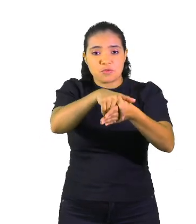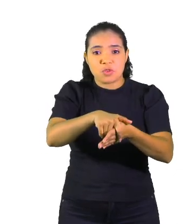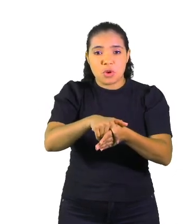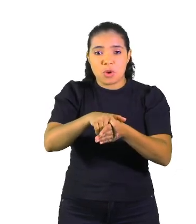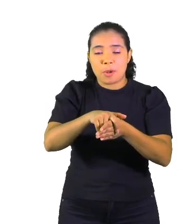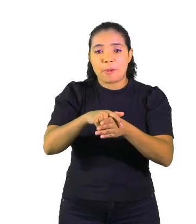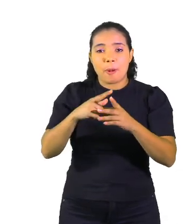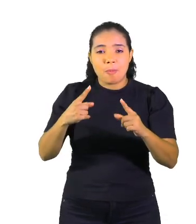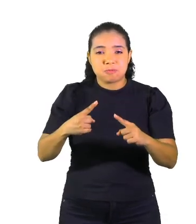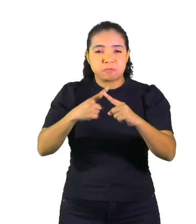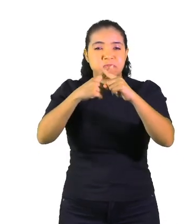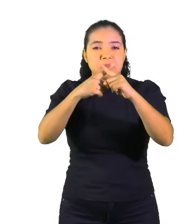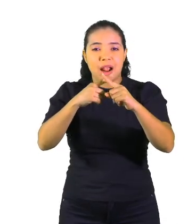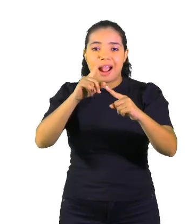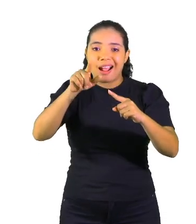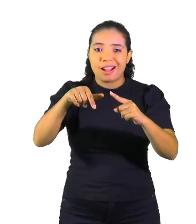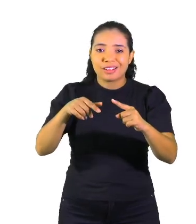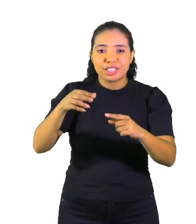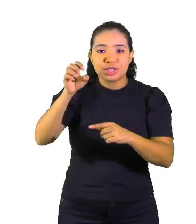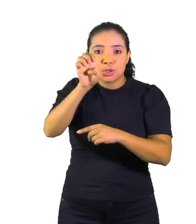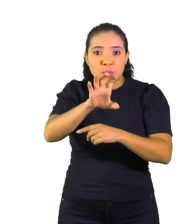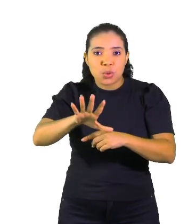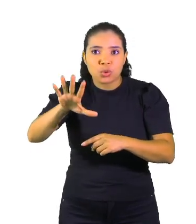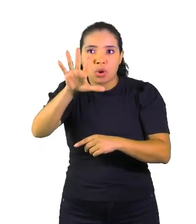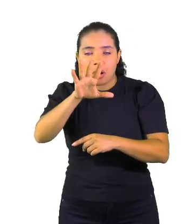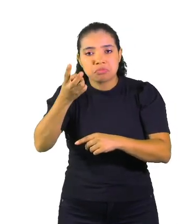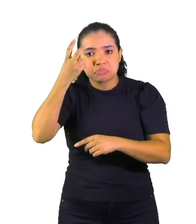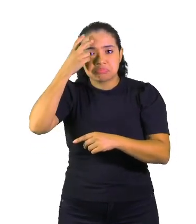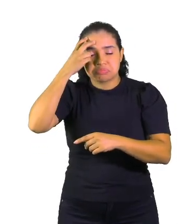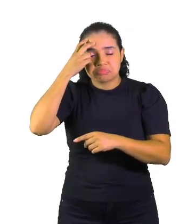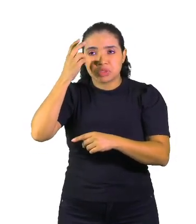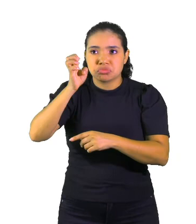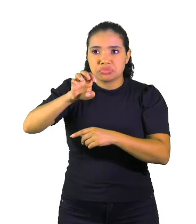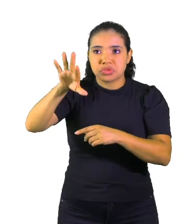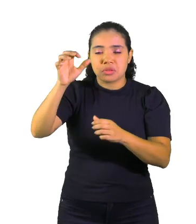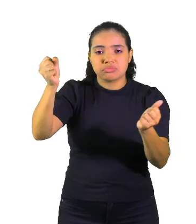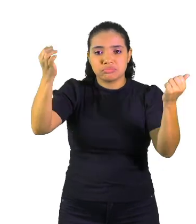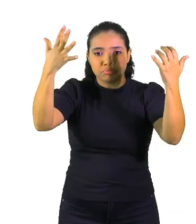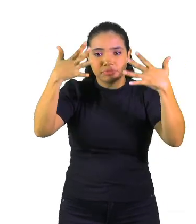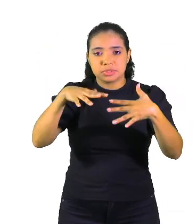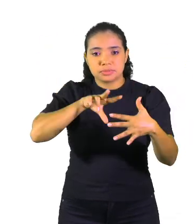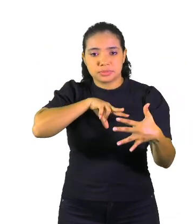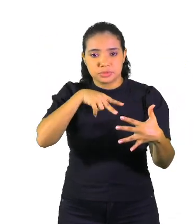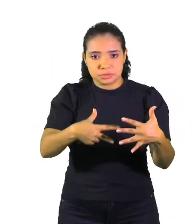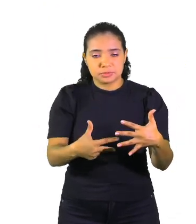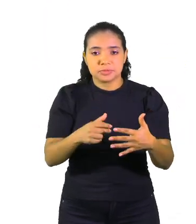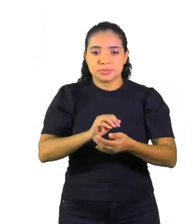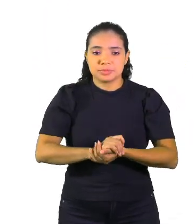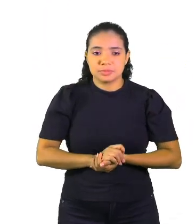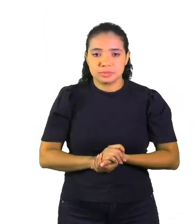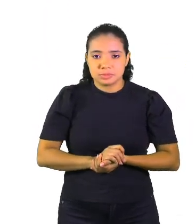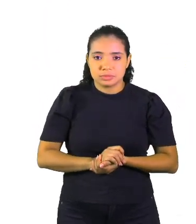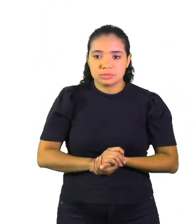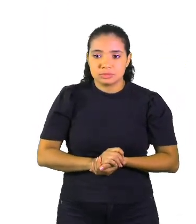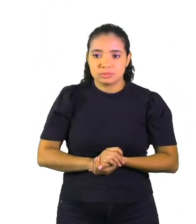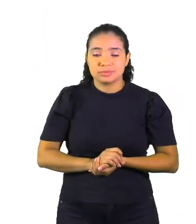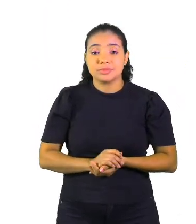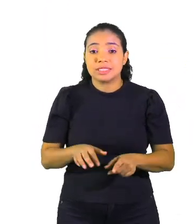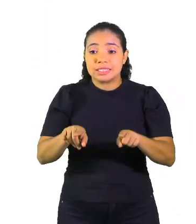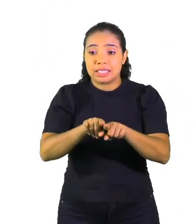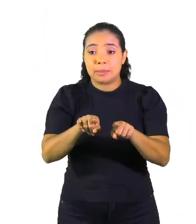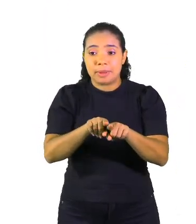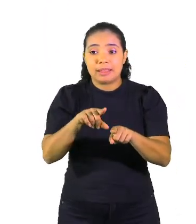ao europeu, que ela foi trazida para cá pelos portugueses. E por fim, nós